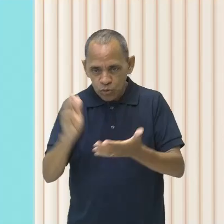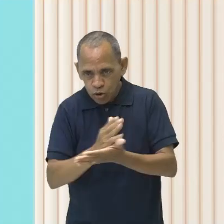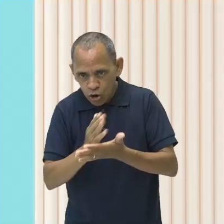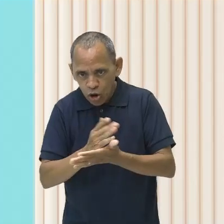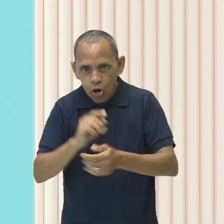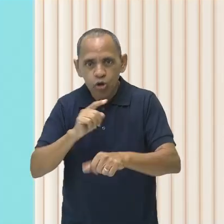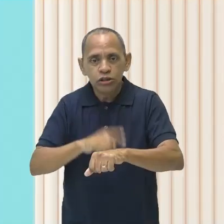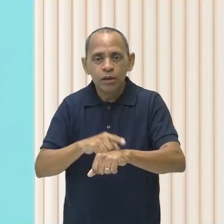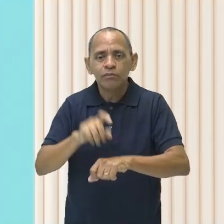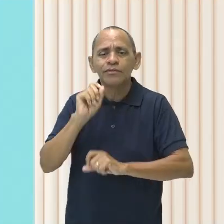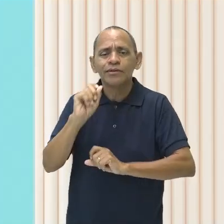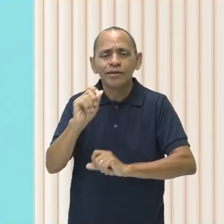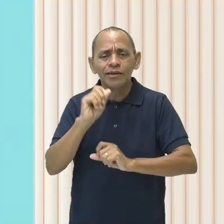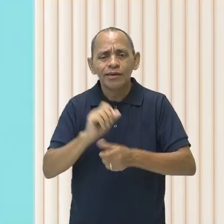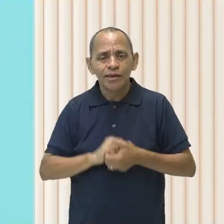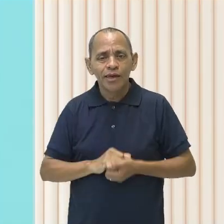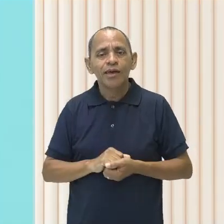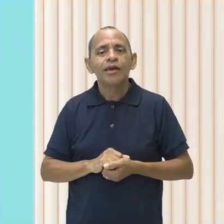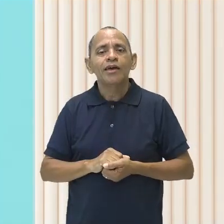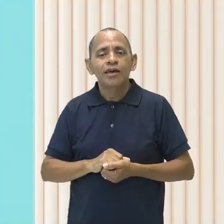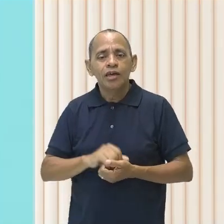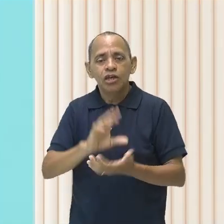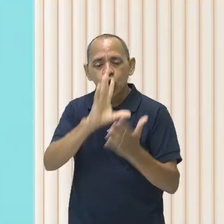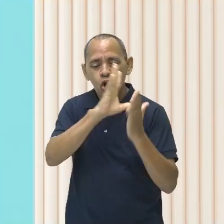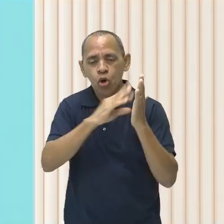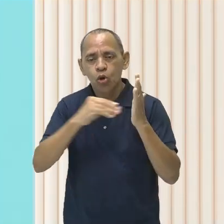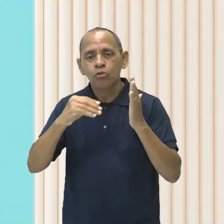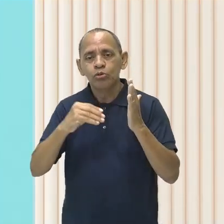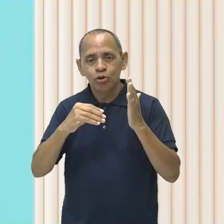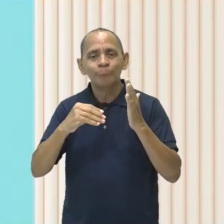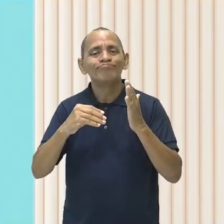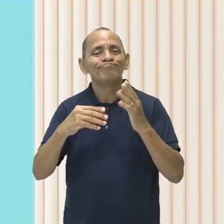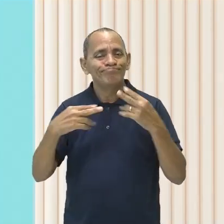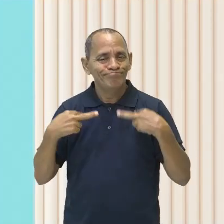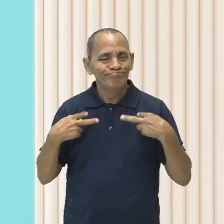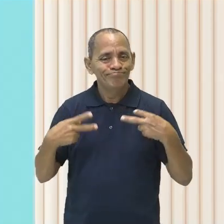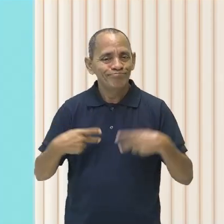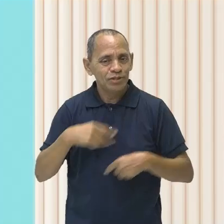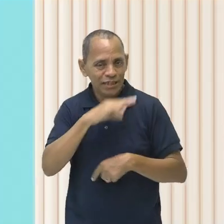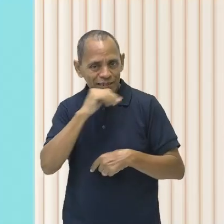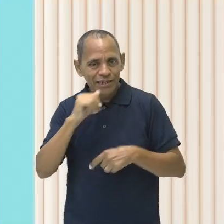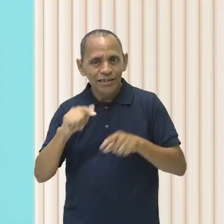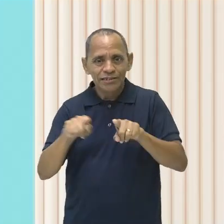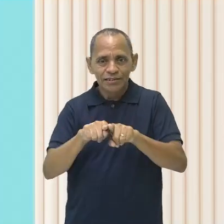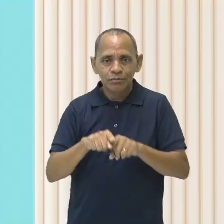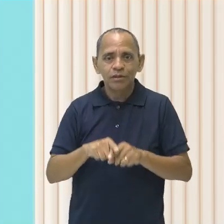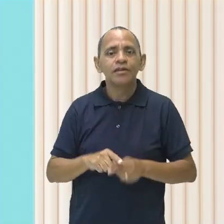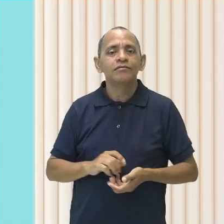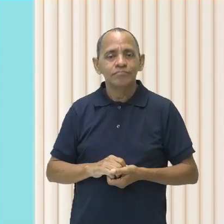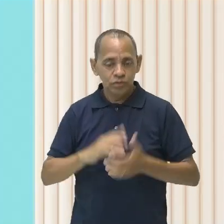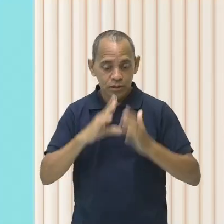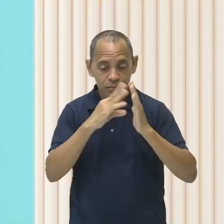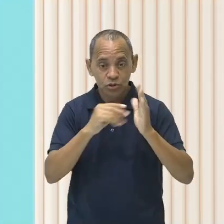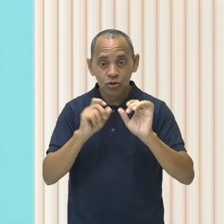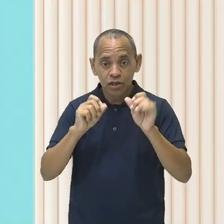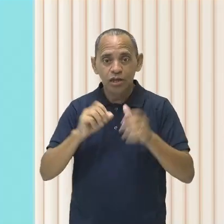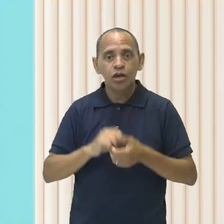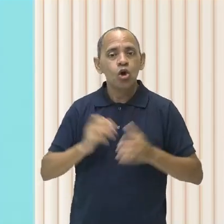A criança, e não o chimpanzé. Então, a criança começou a imitar o comportamento do chimpanzé. Então, é só